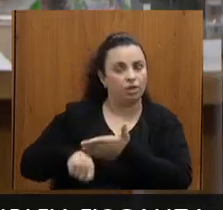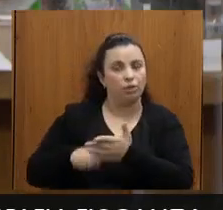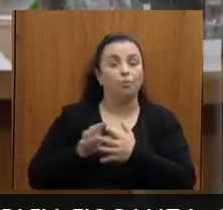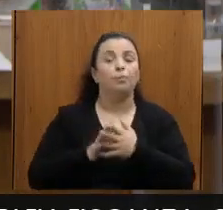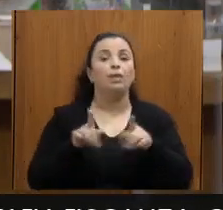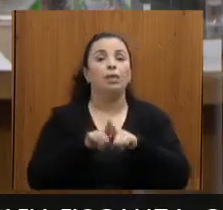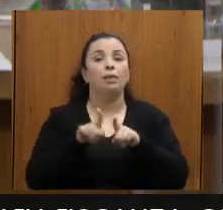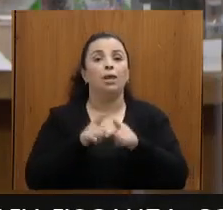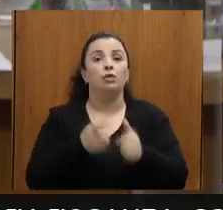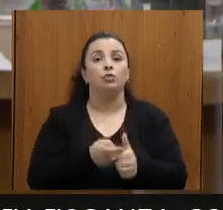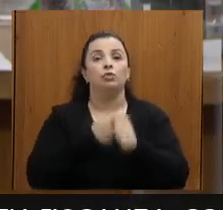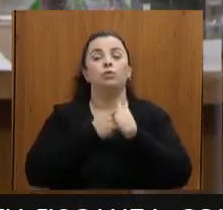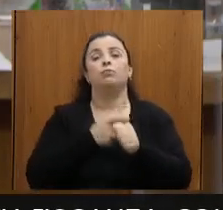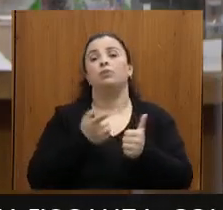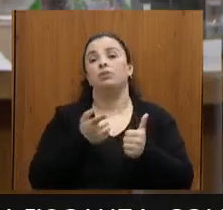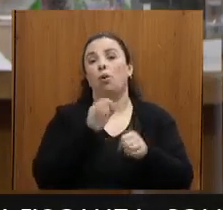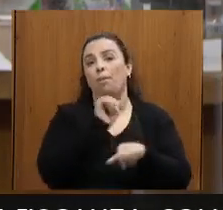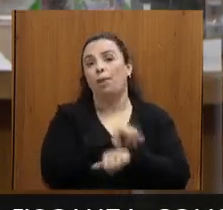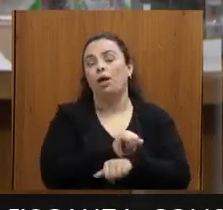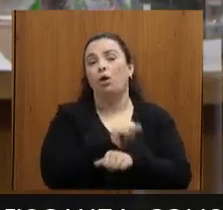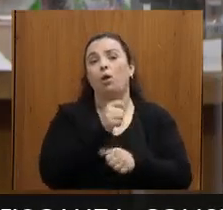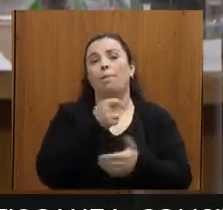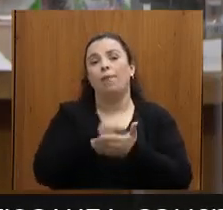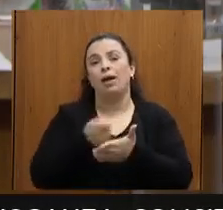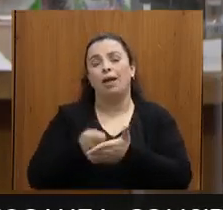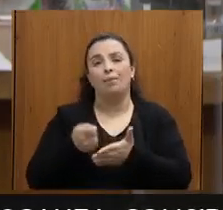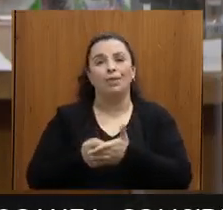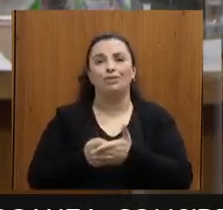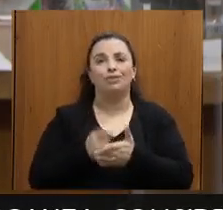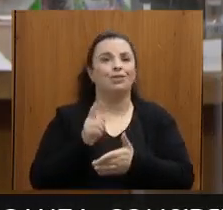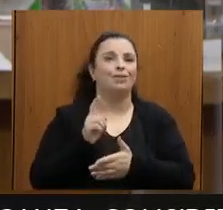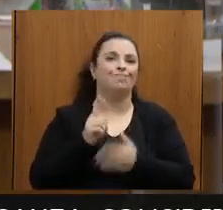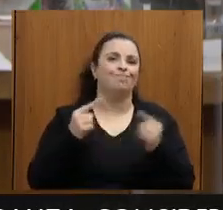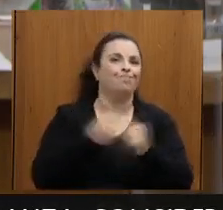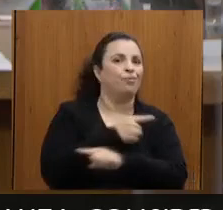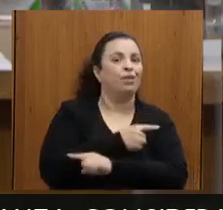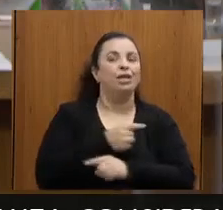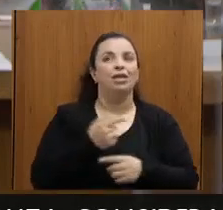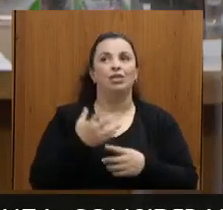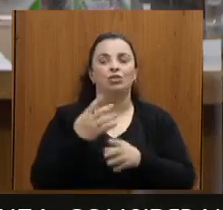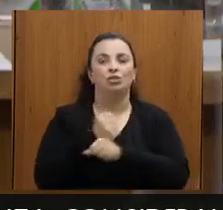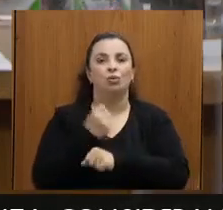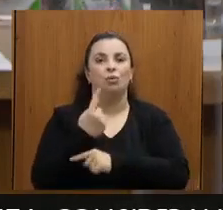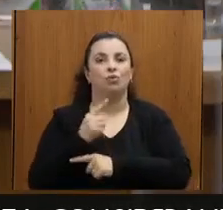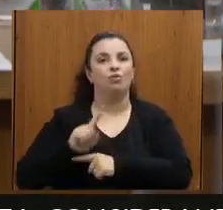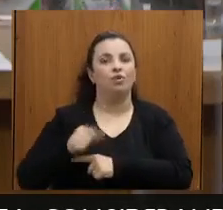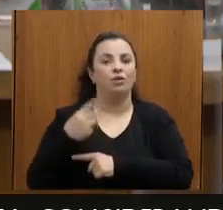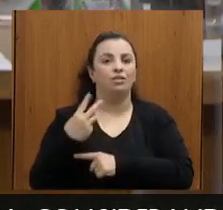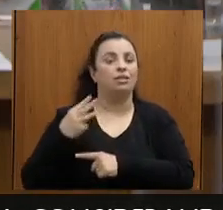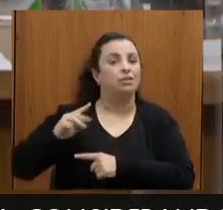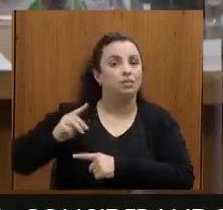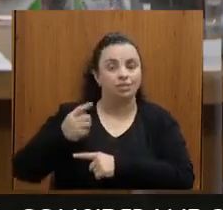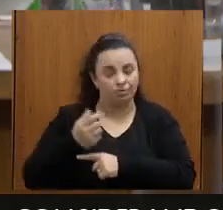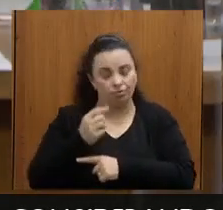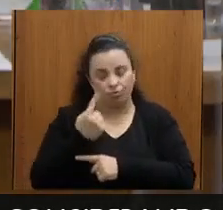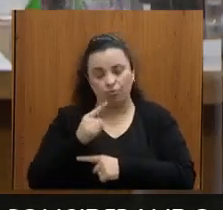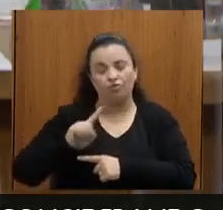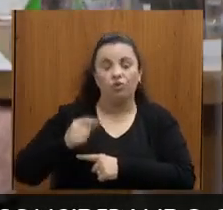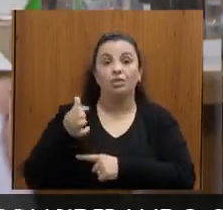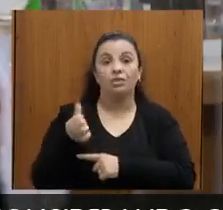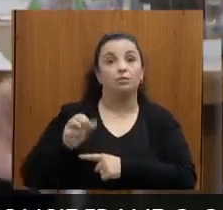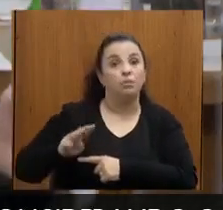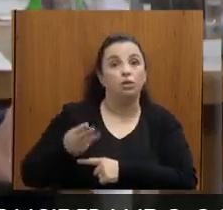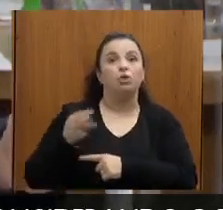indevidos resultando numa economia de 31,6 milhões de reais a partir de um processo de auditoria com base em